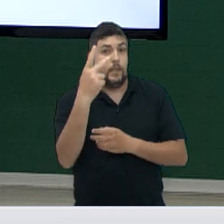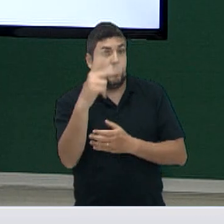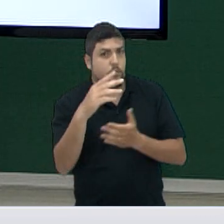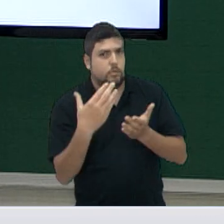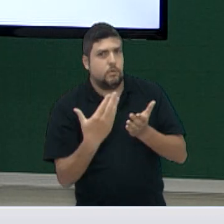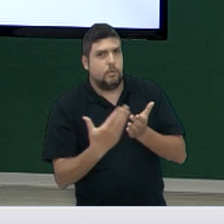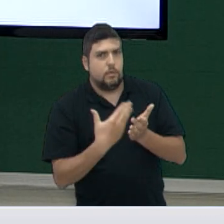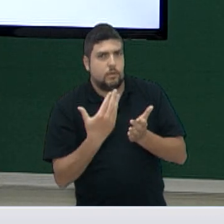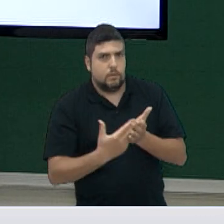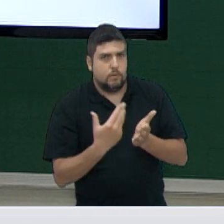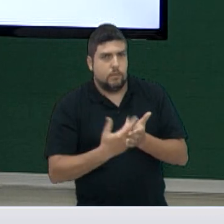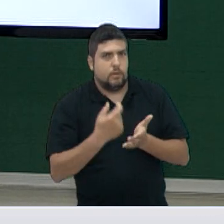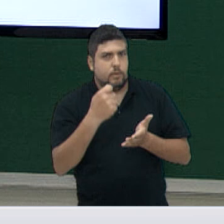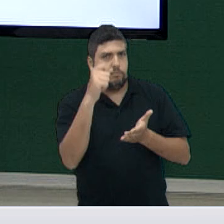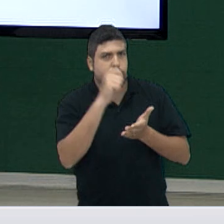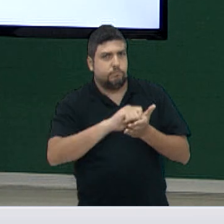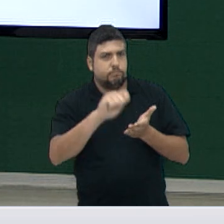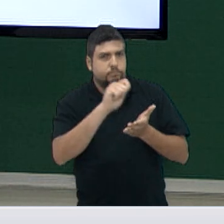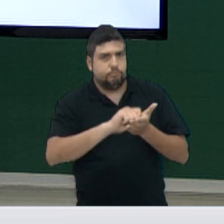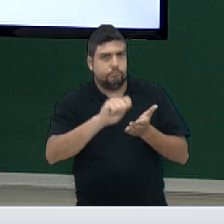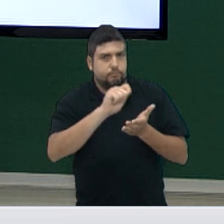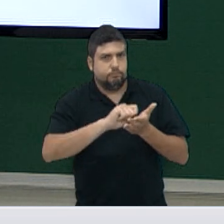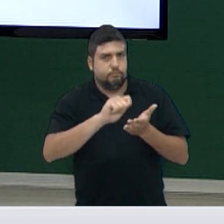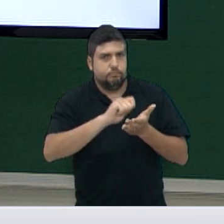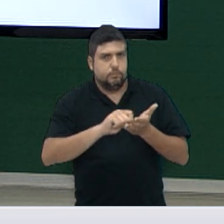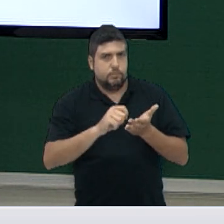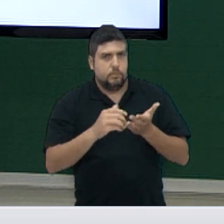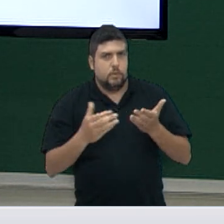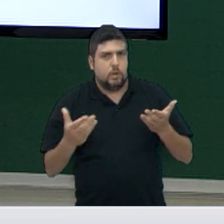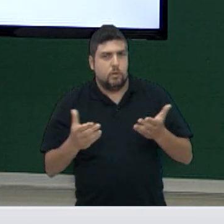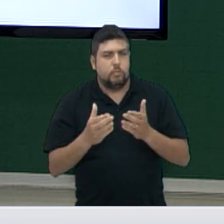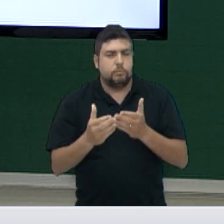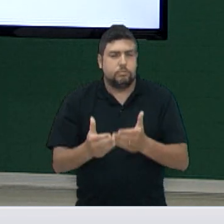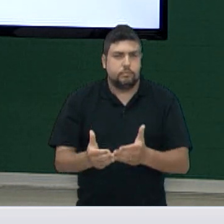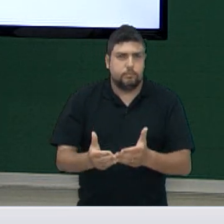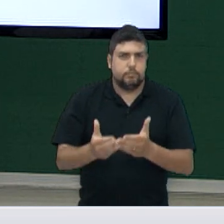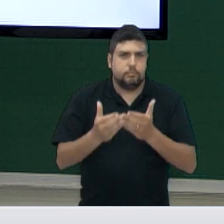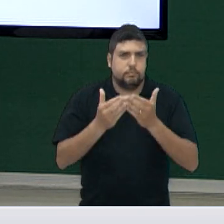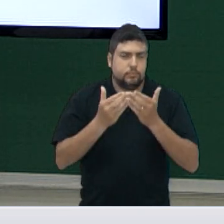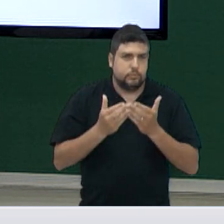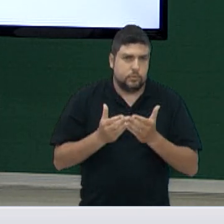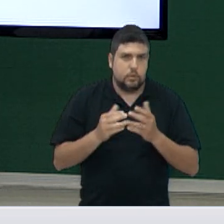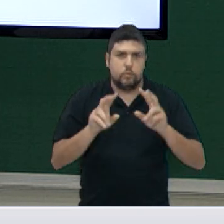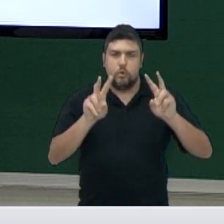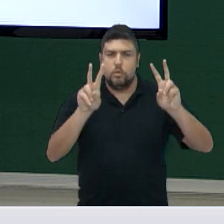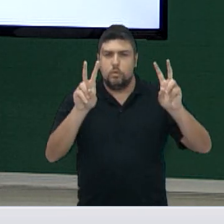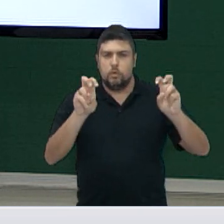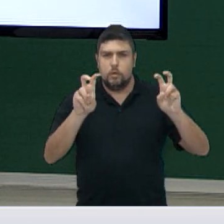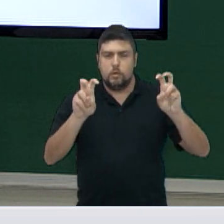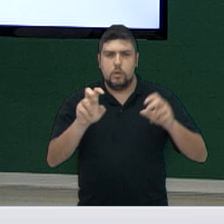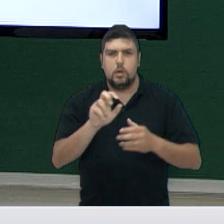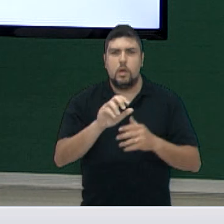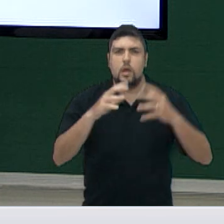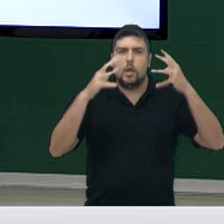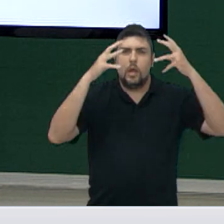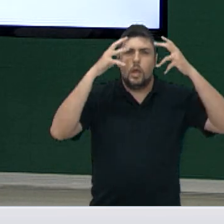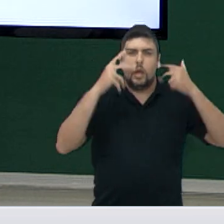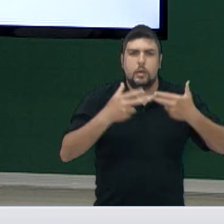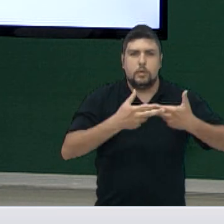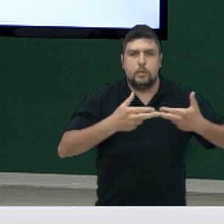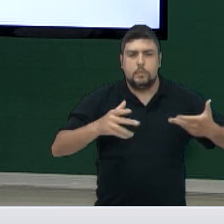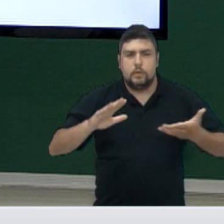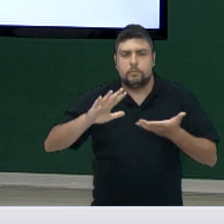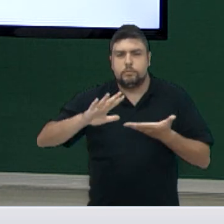agora, pega o seu caderno, anota lá, por favor, animais em extinção, e vamos para o